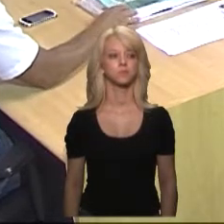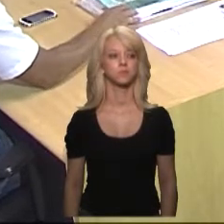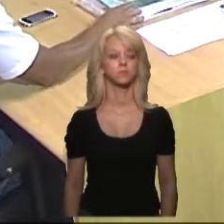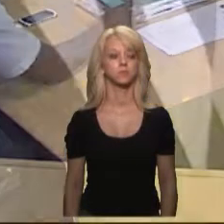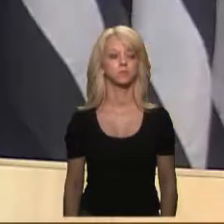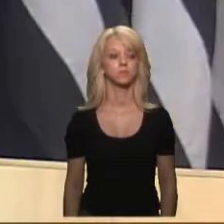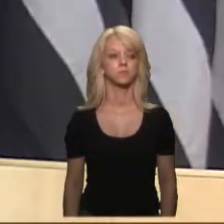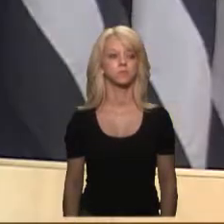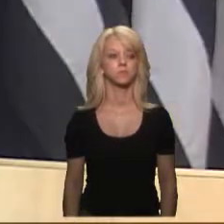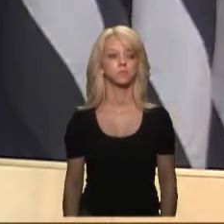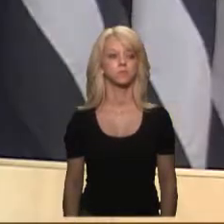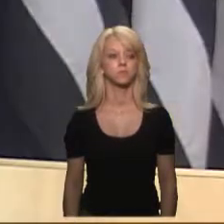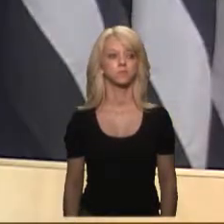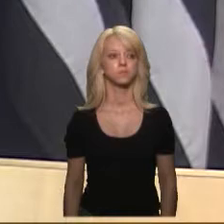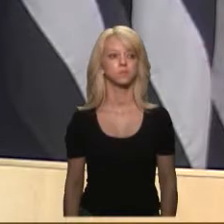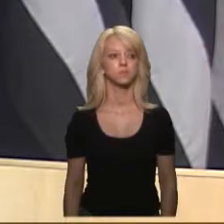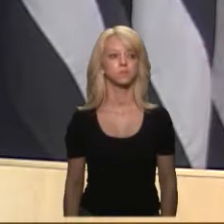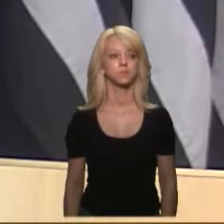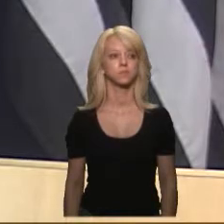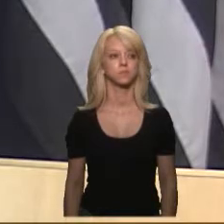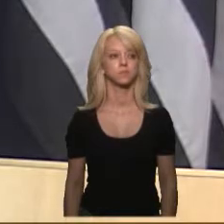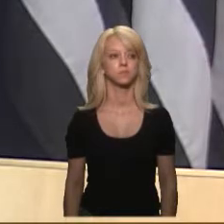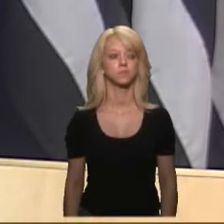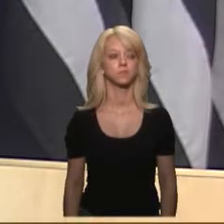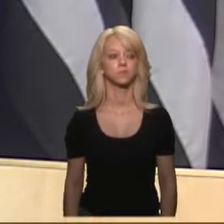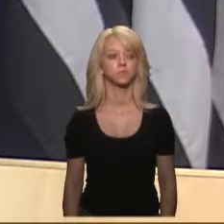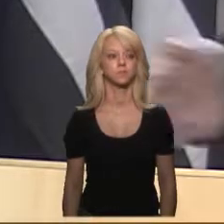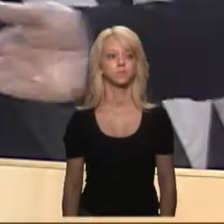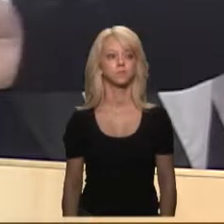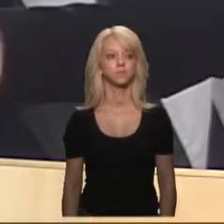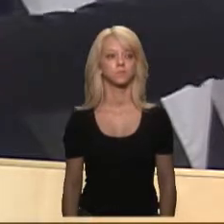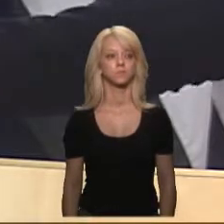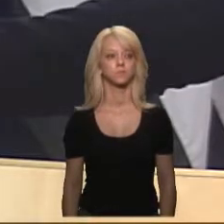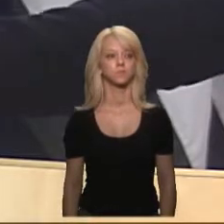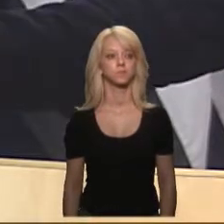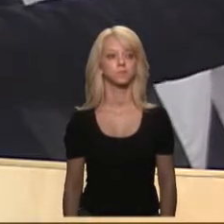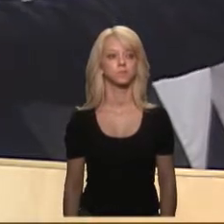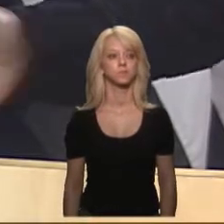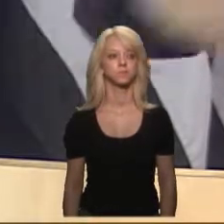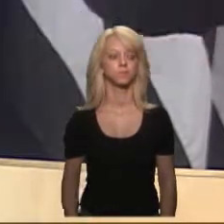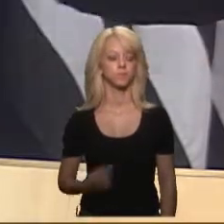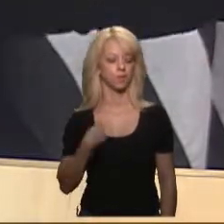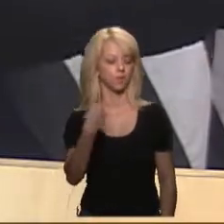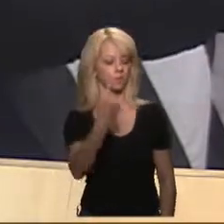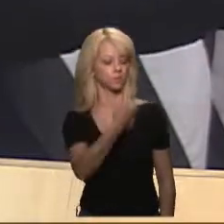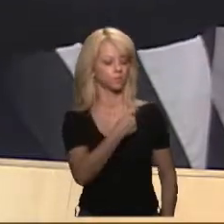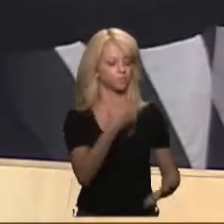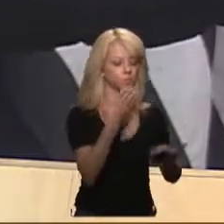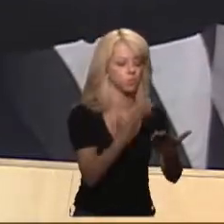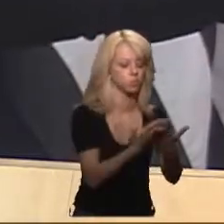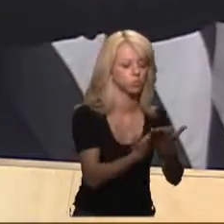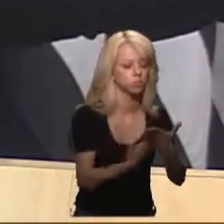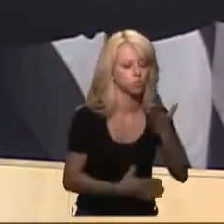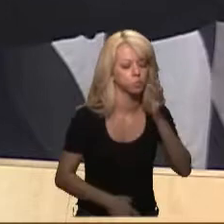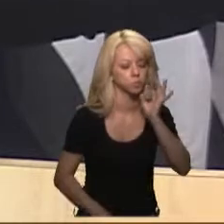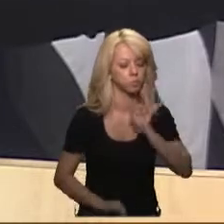Sendo que a minha assessoria, nós estudamos o projeto. É um tanto desrespeitoso. Não foi eu que faltei com